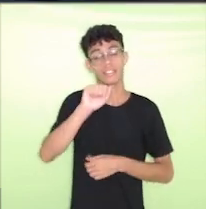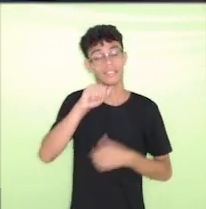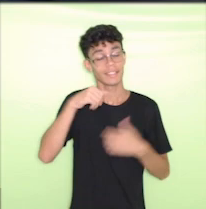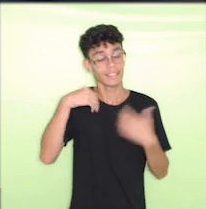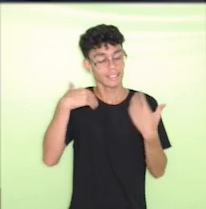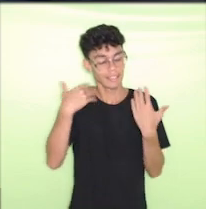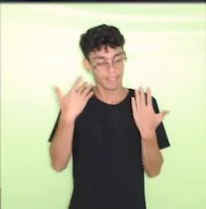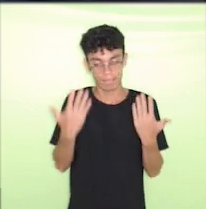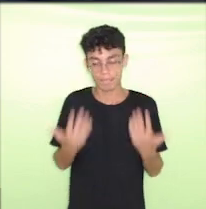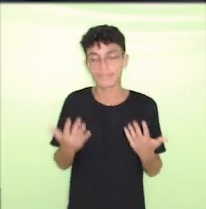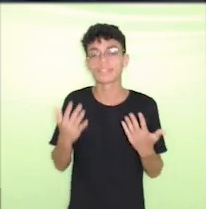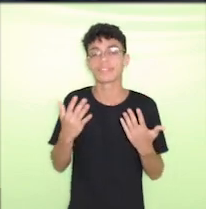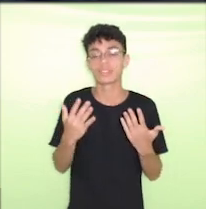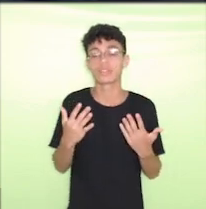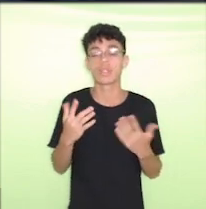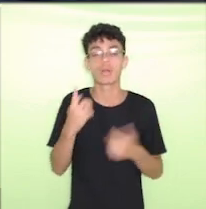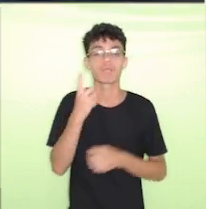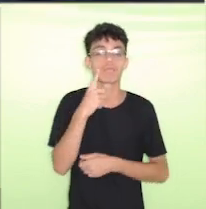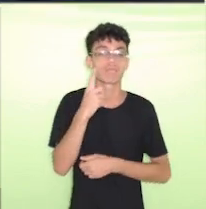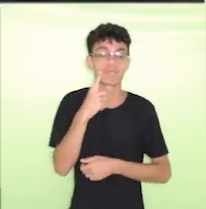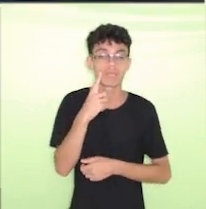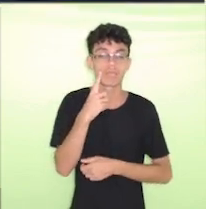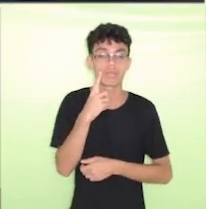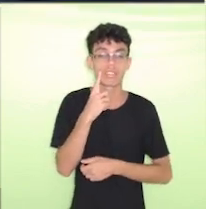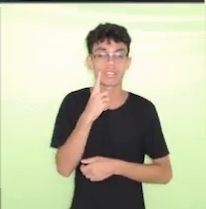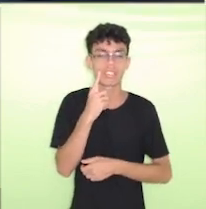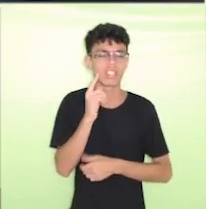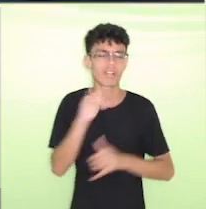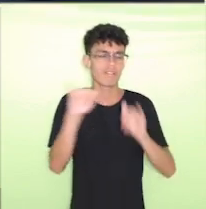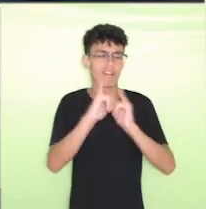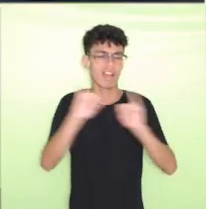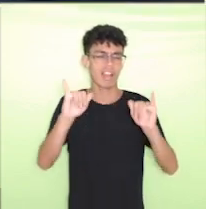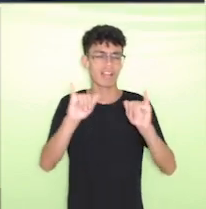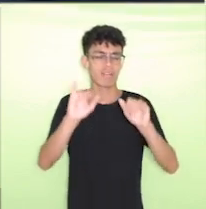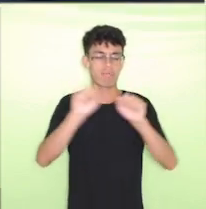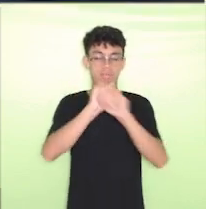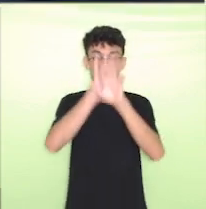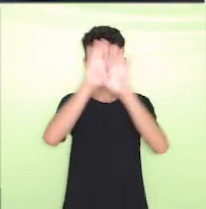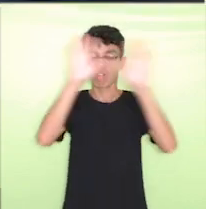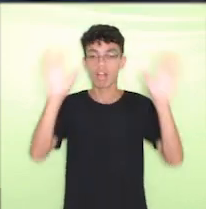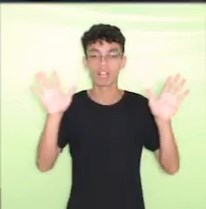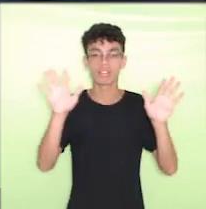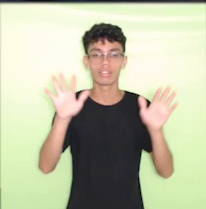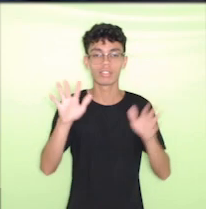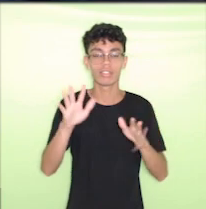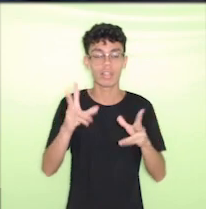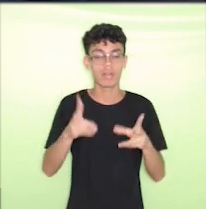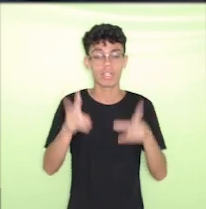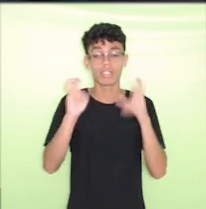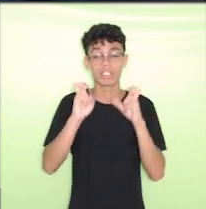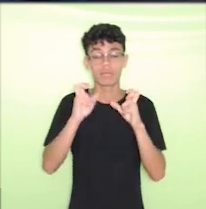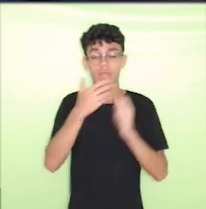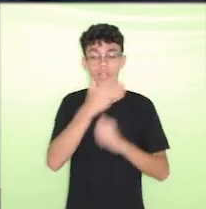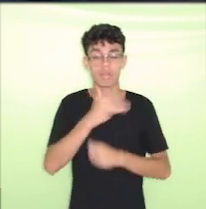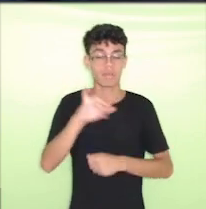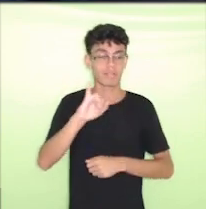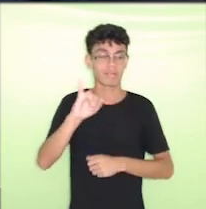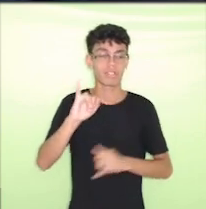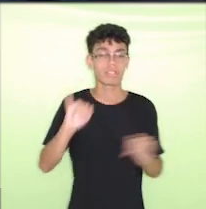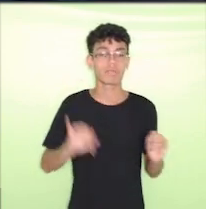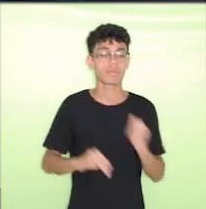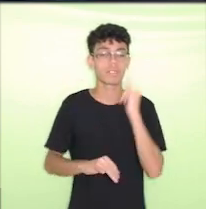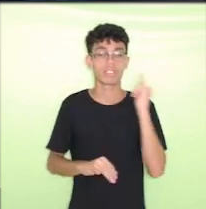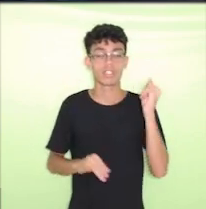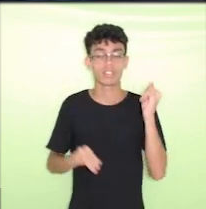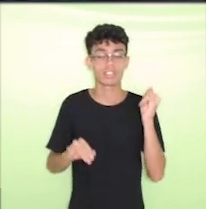Aparentes. A senhora quer dizer? Monsenhor, seja claro. Veja, irmã, o mais importante é começar